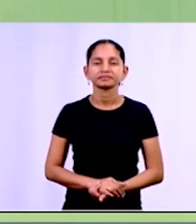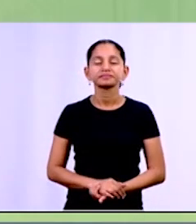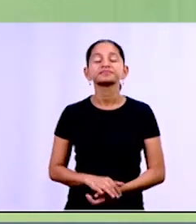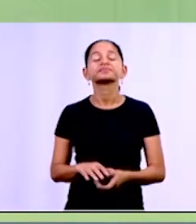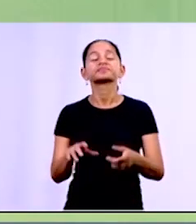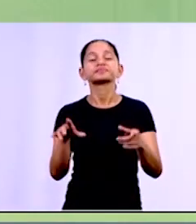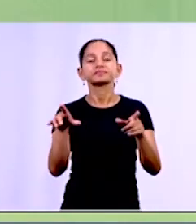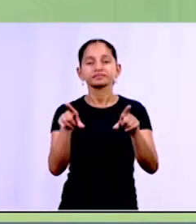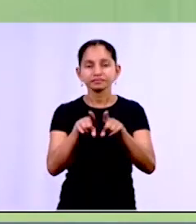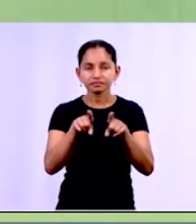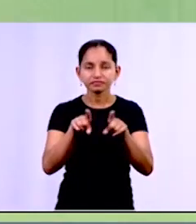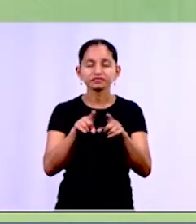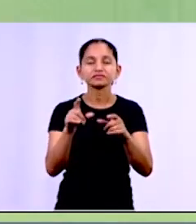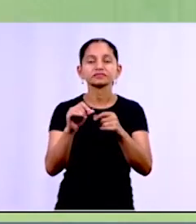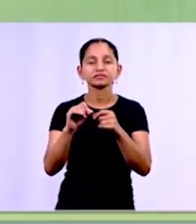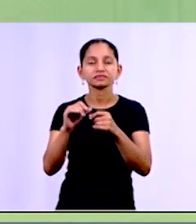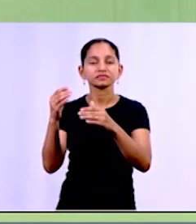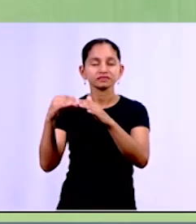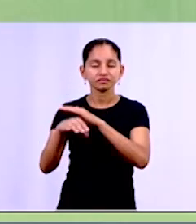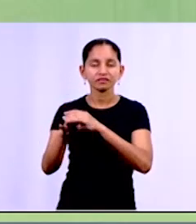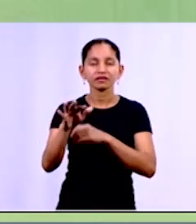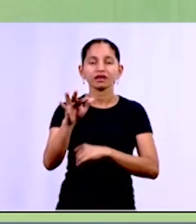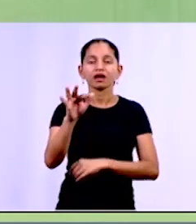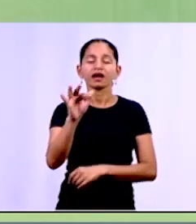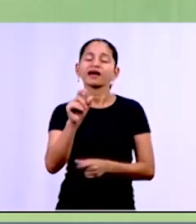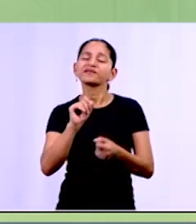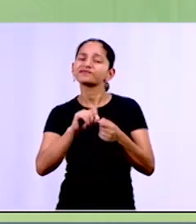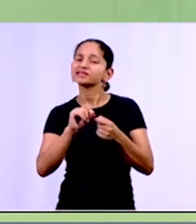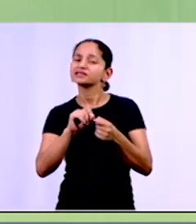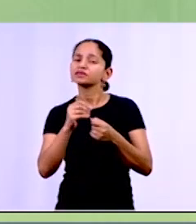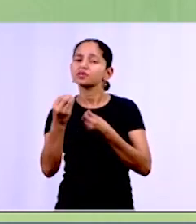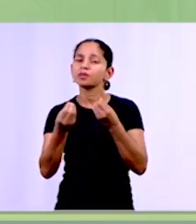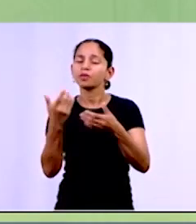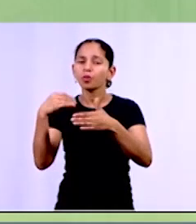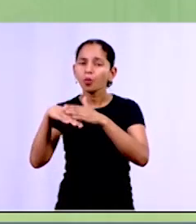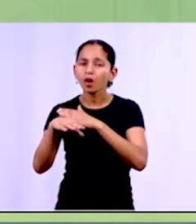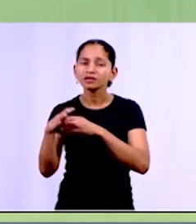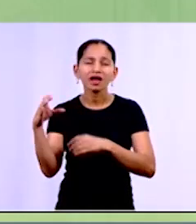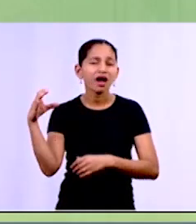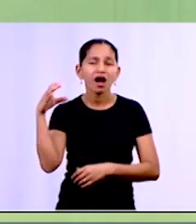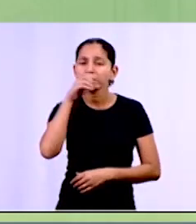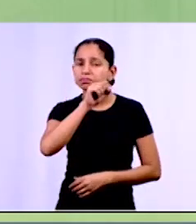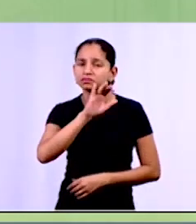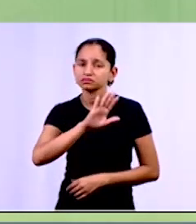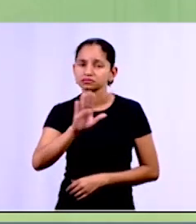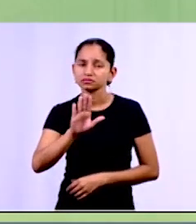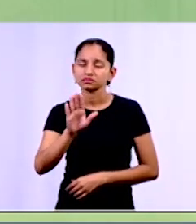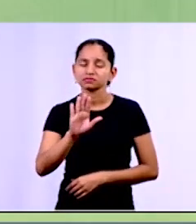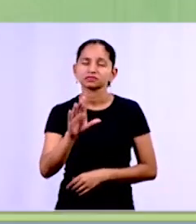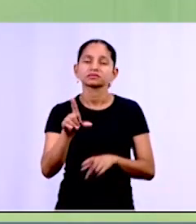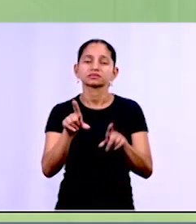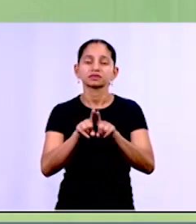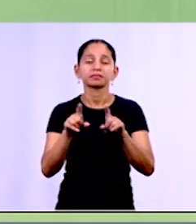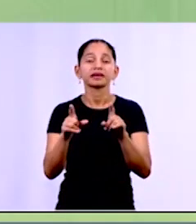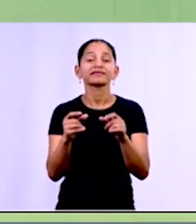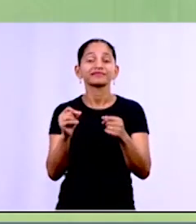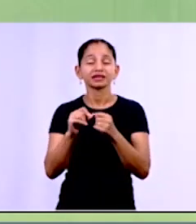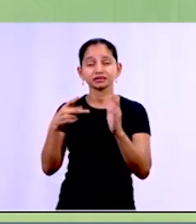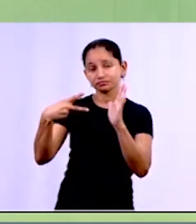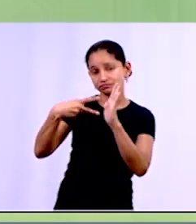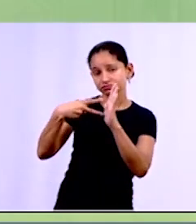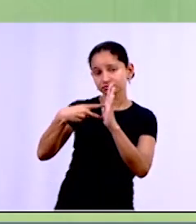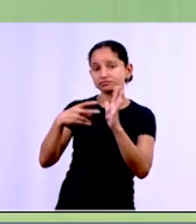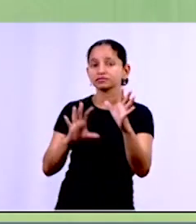Ele trabalha com armazenamento flash. Armazenamento flash é o armazenamento mais rápido que existe. Ele conecta com outros dispositivos